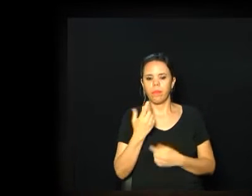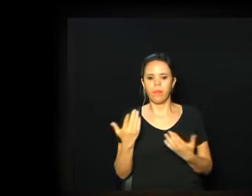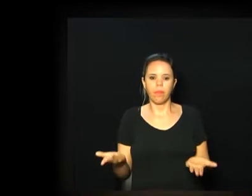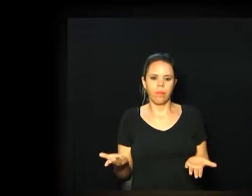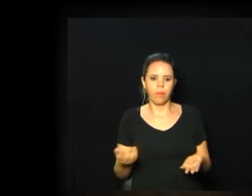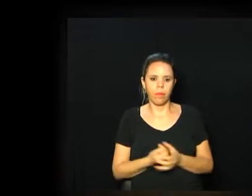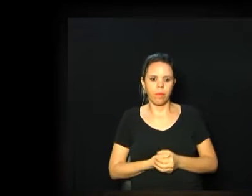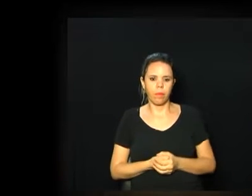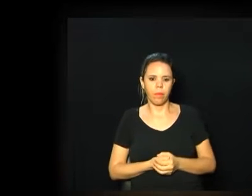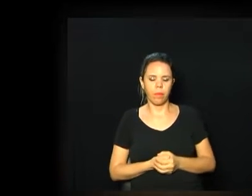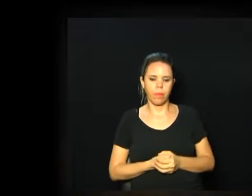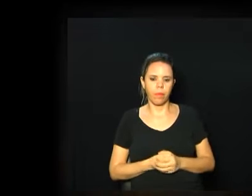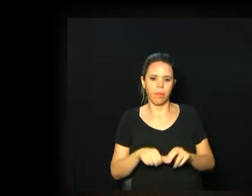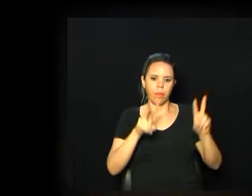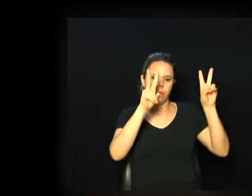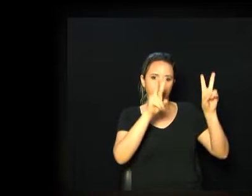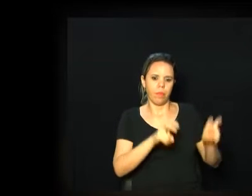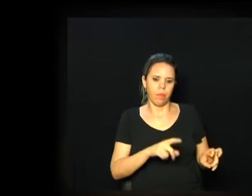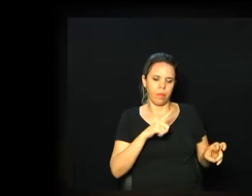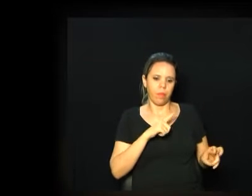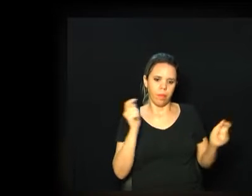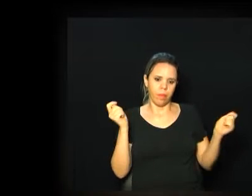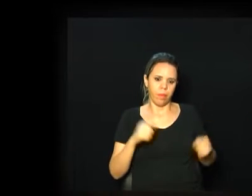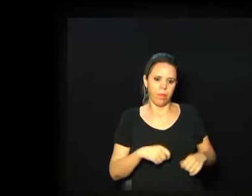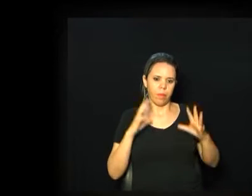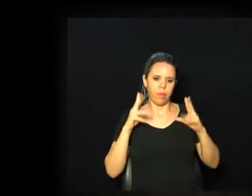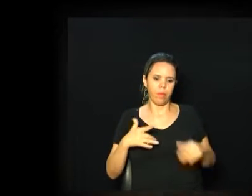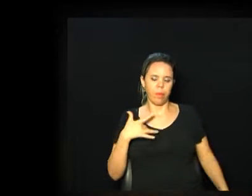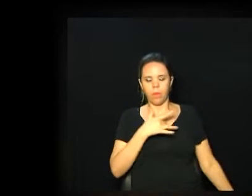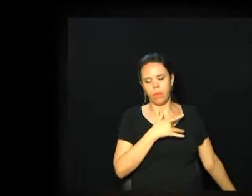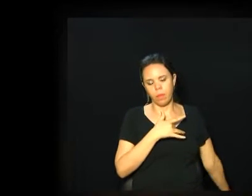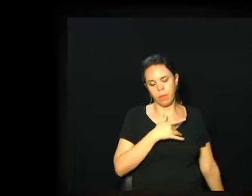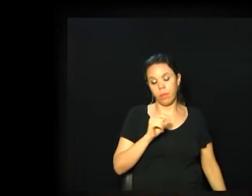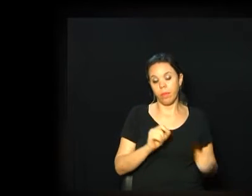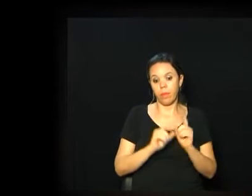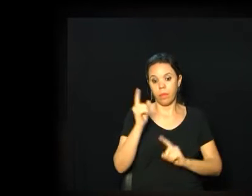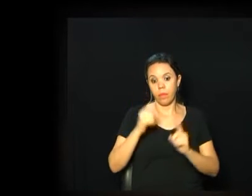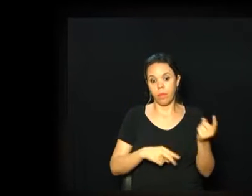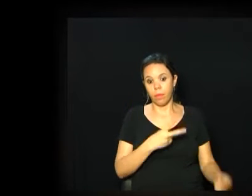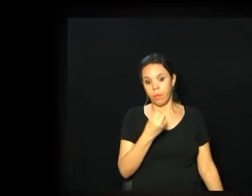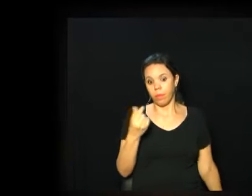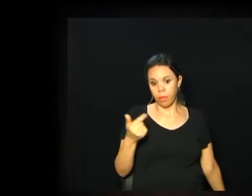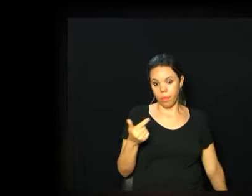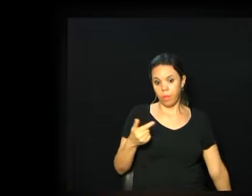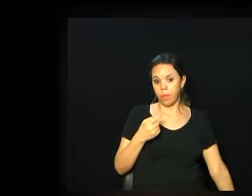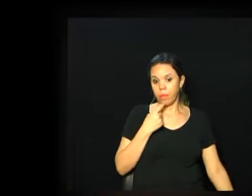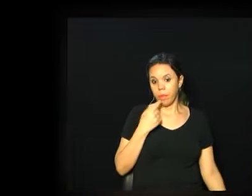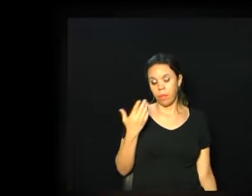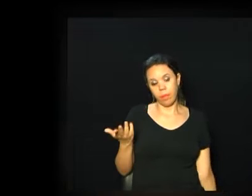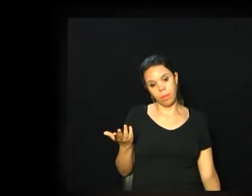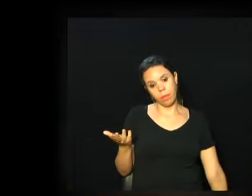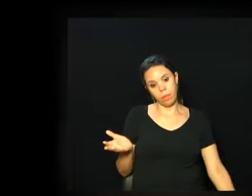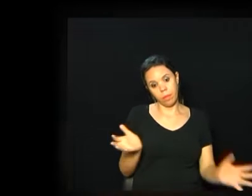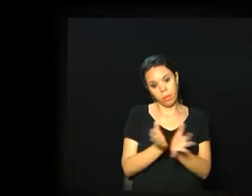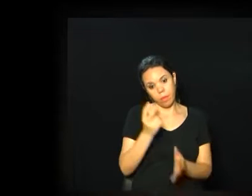Enquanto isso, com o tema "Existem condições sanitárias para a realização do Carnaval 2022 em Campinas", a Comissão